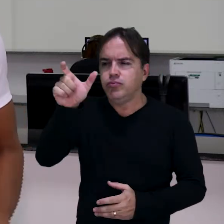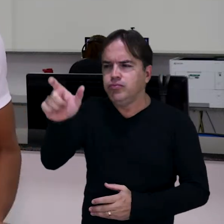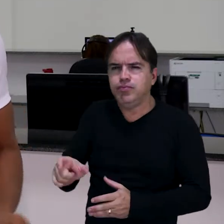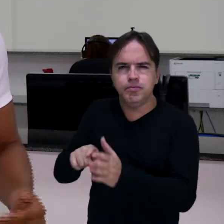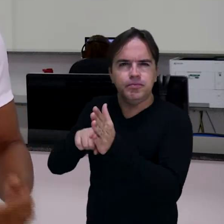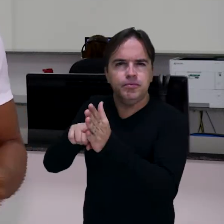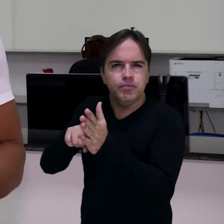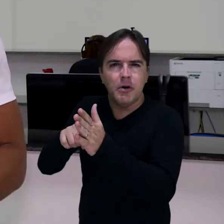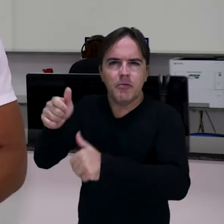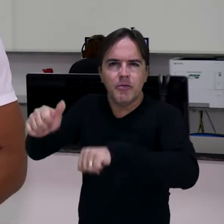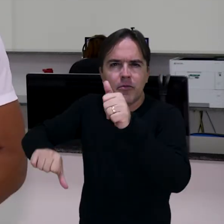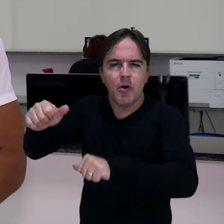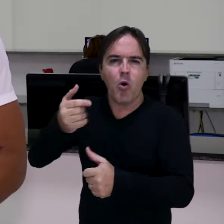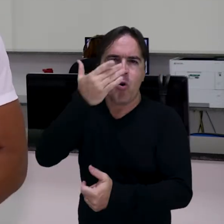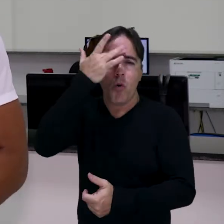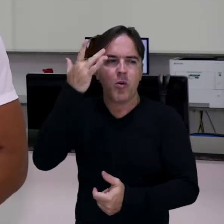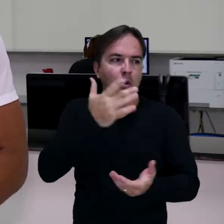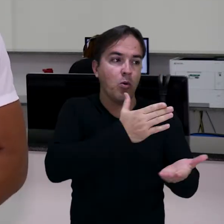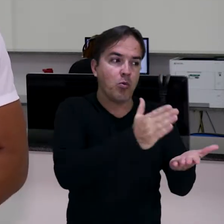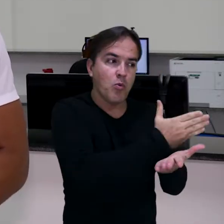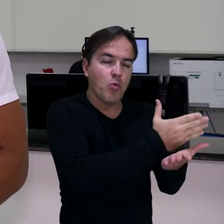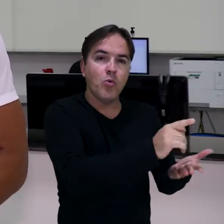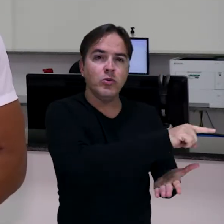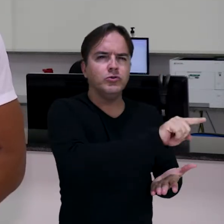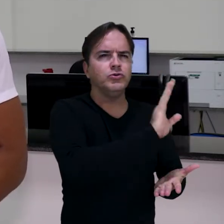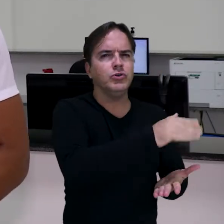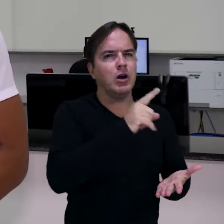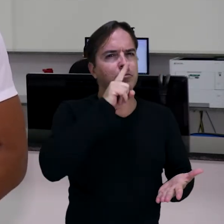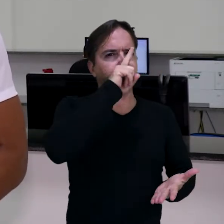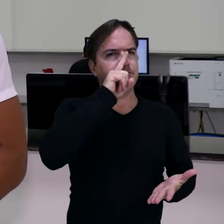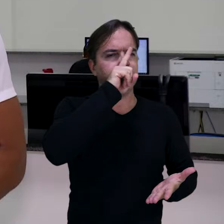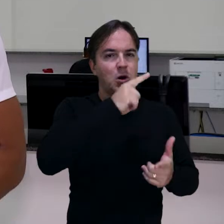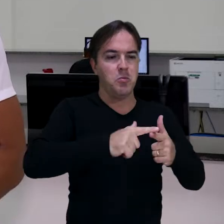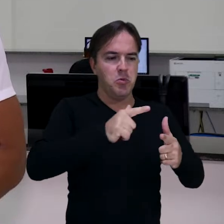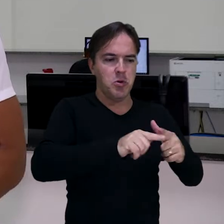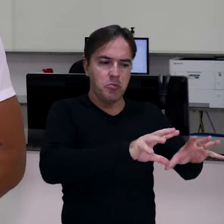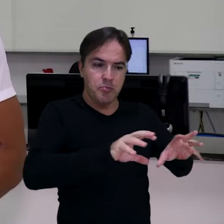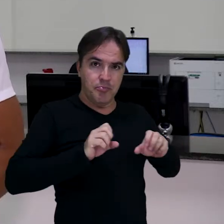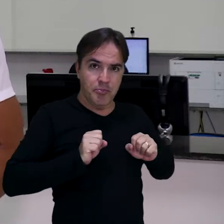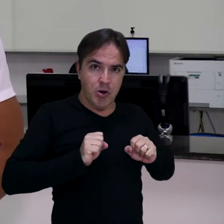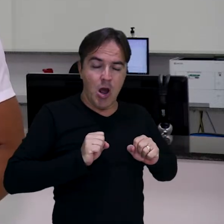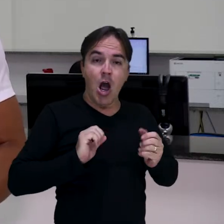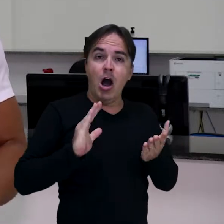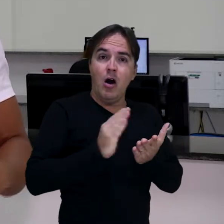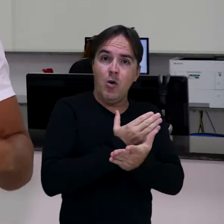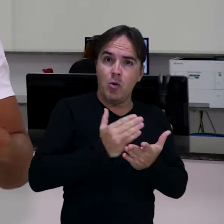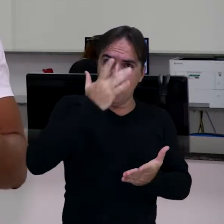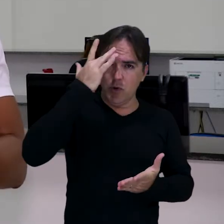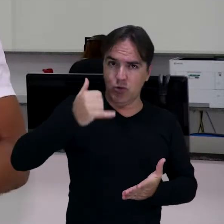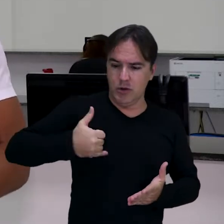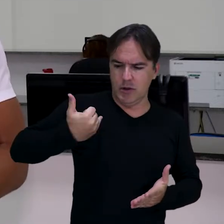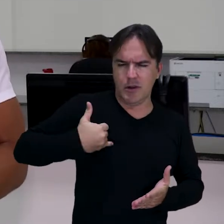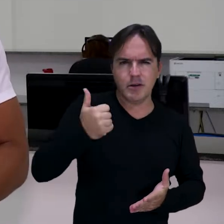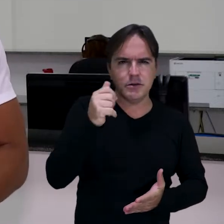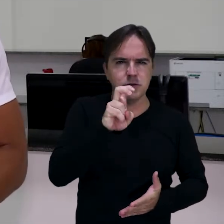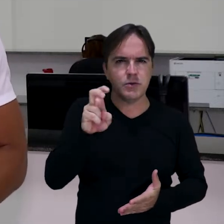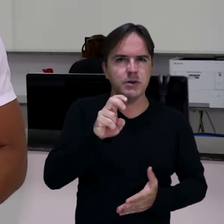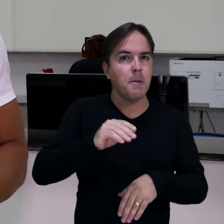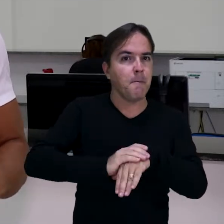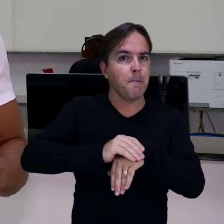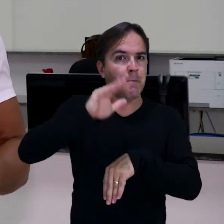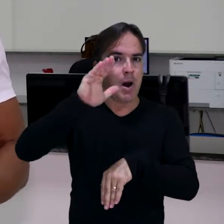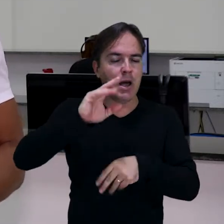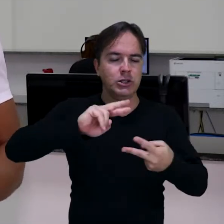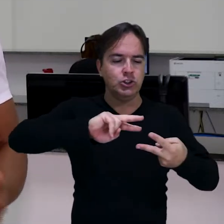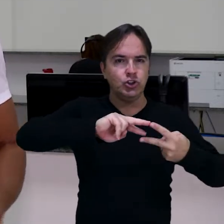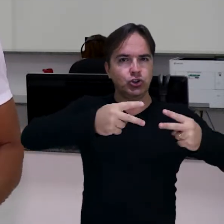alguns indivíduos apresentaram sintomas mais graves do vírus. Eles observaram que pessoas com mais de 55 anos carregando